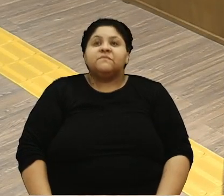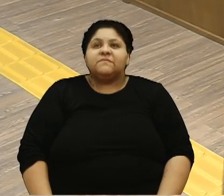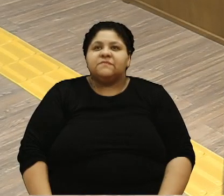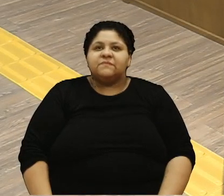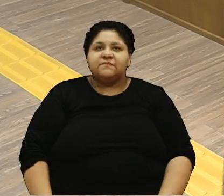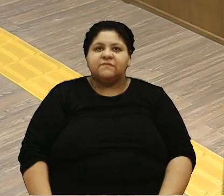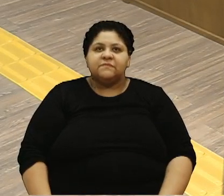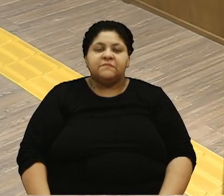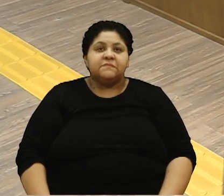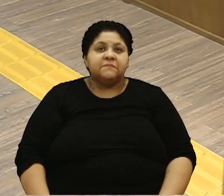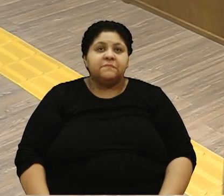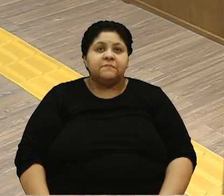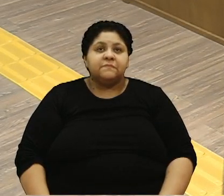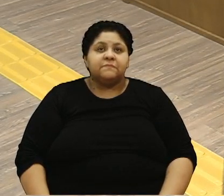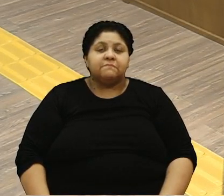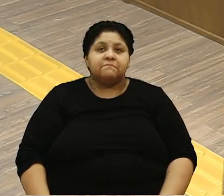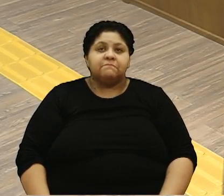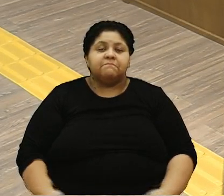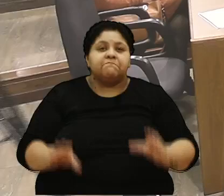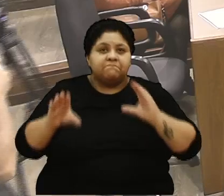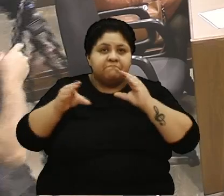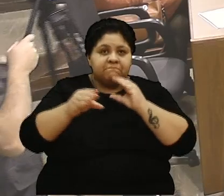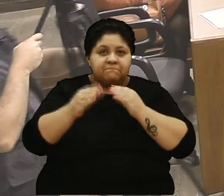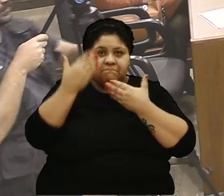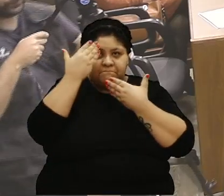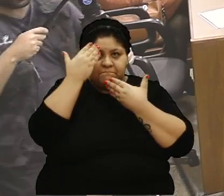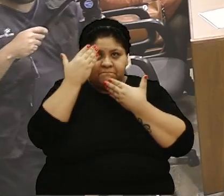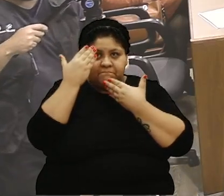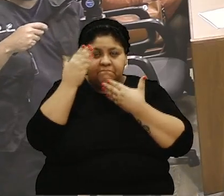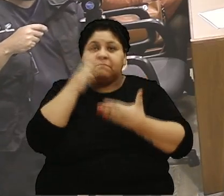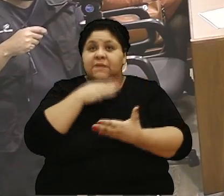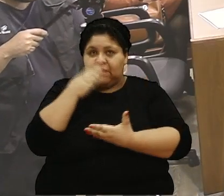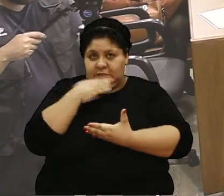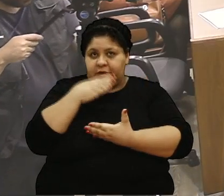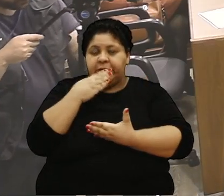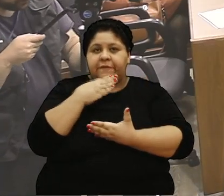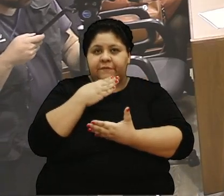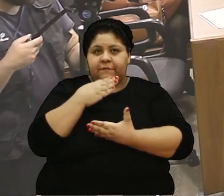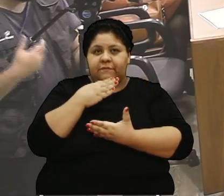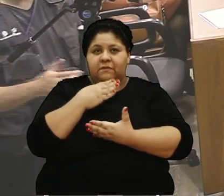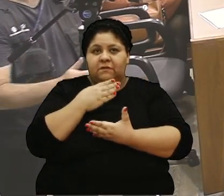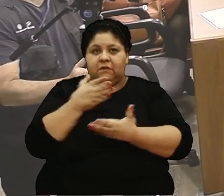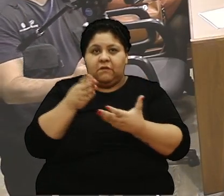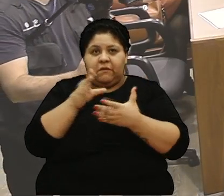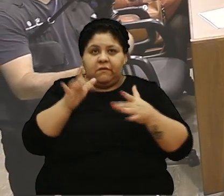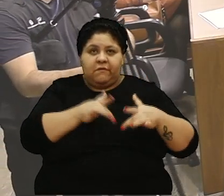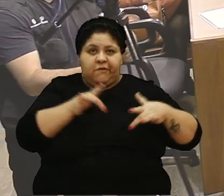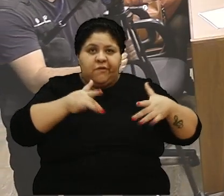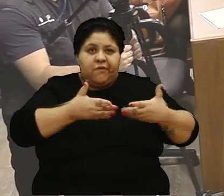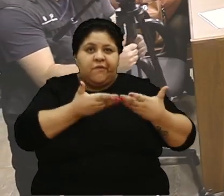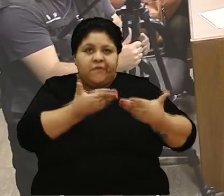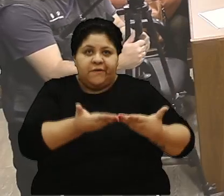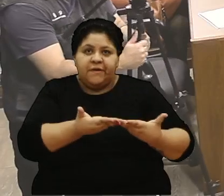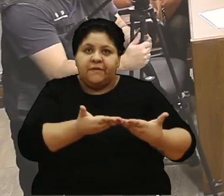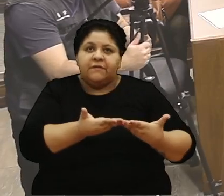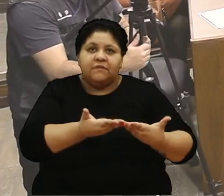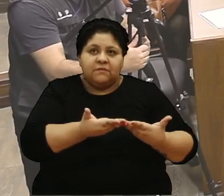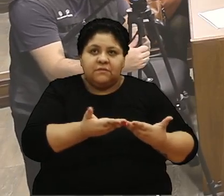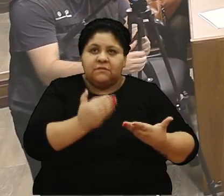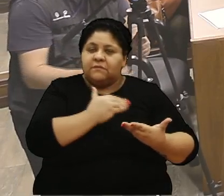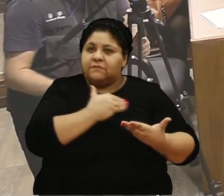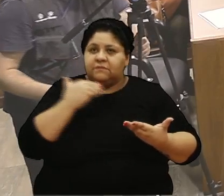Deixa eu me dar uma parte bem Imediato. Tá. Muito rapidamente, então, eu quero me solidarizar com essa